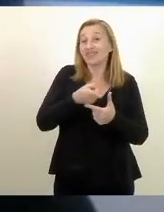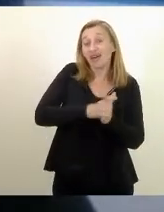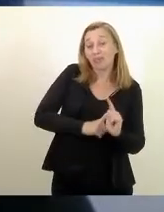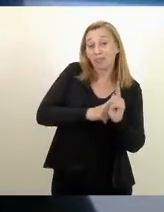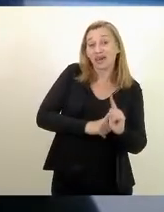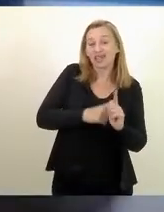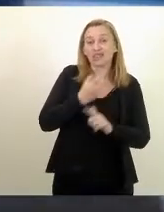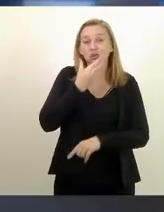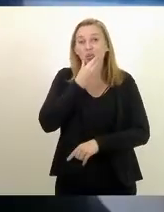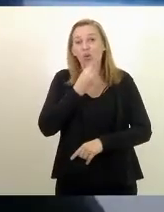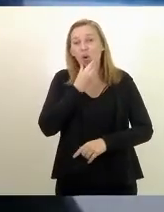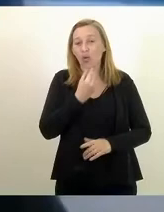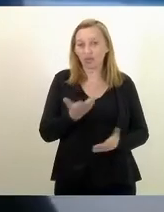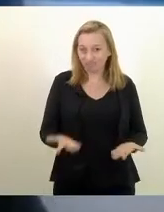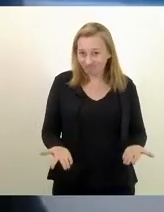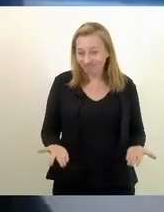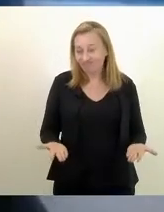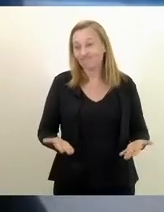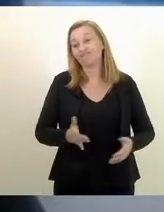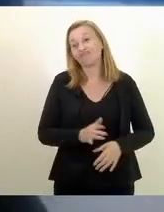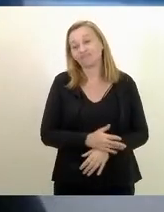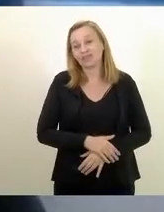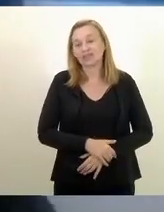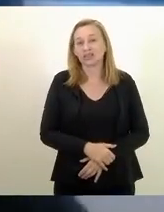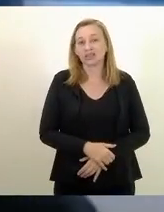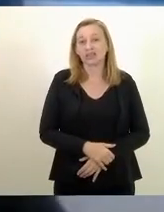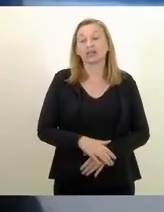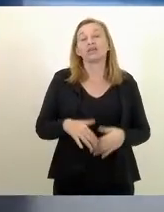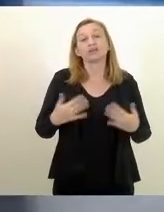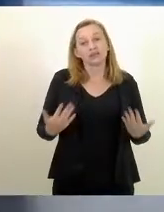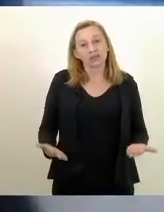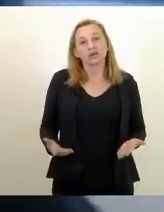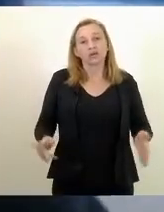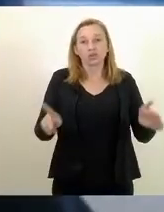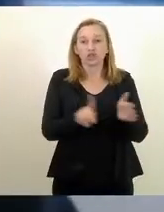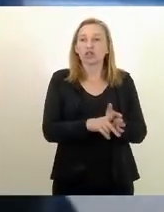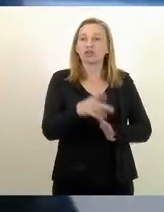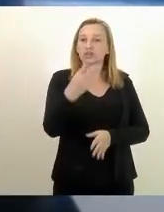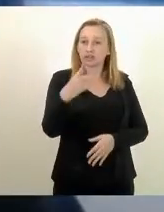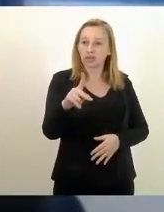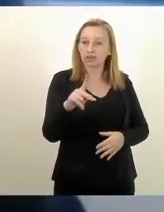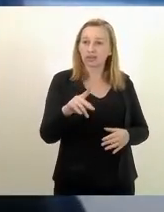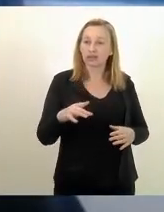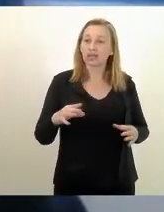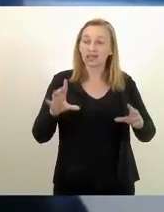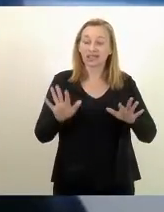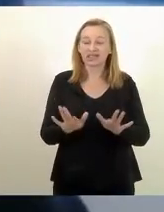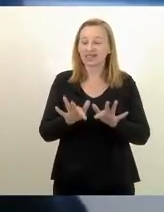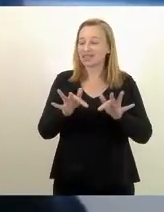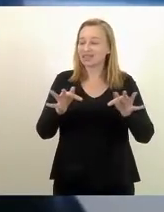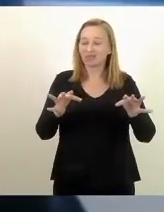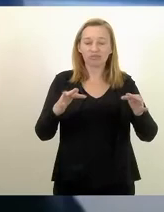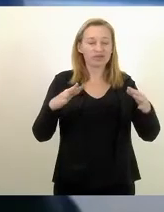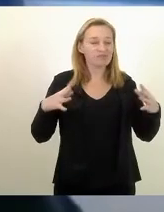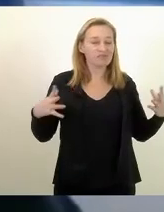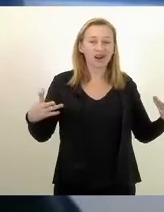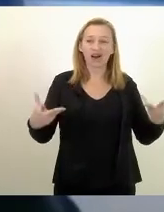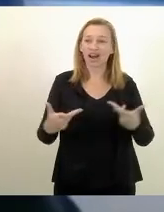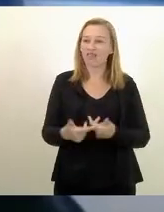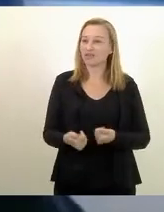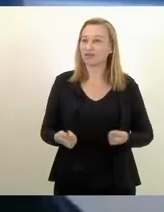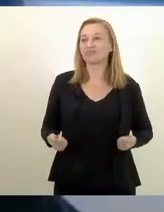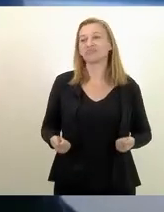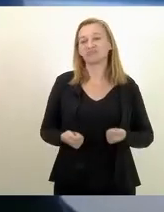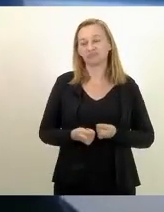econômica dos seus agressores então o vosso projeto é simplesmente brilhante